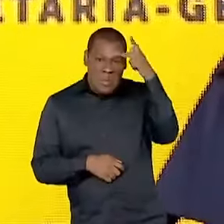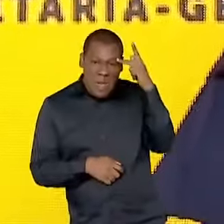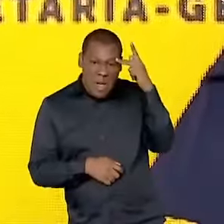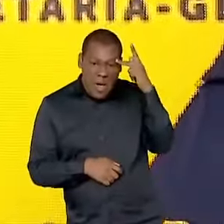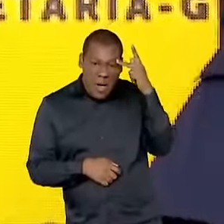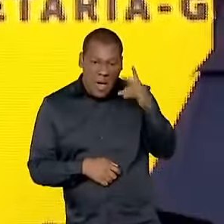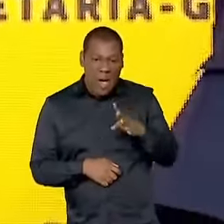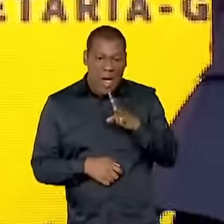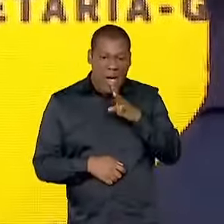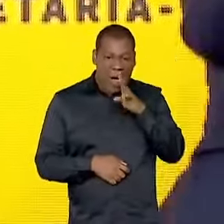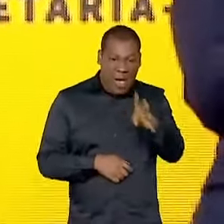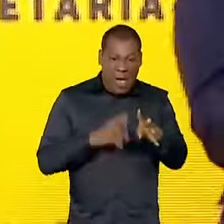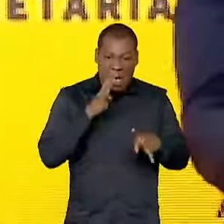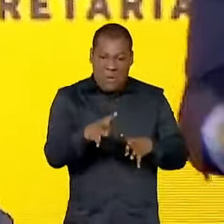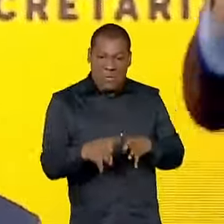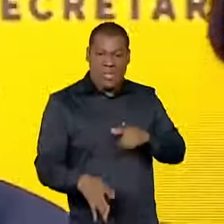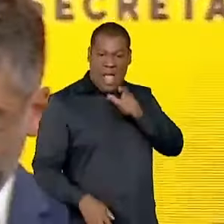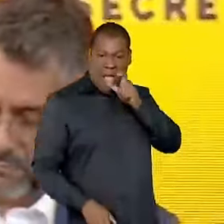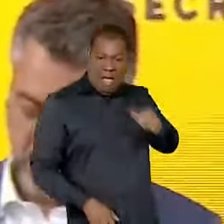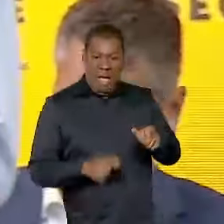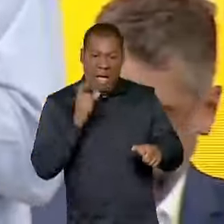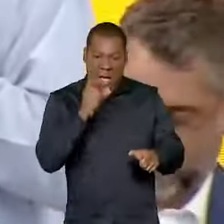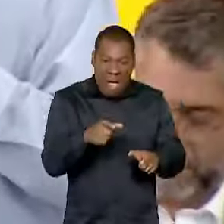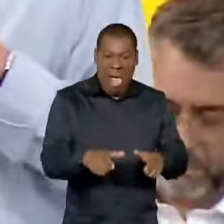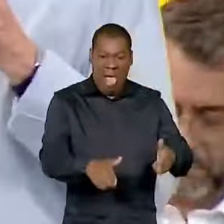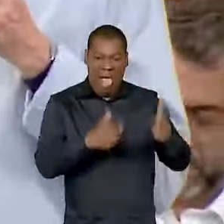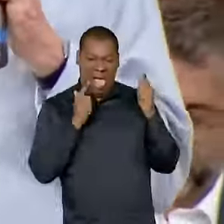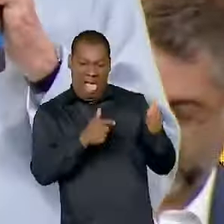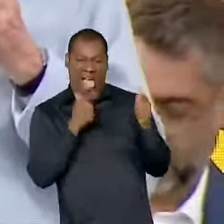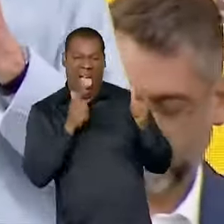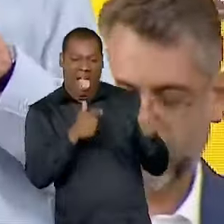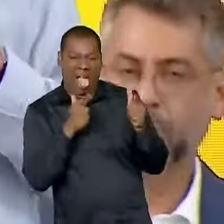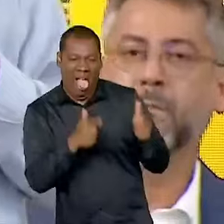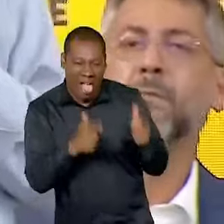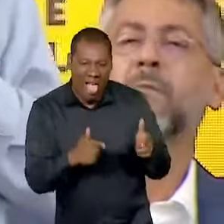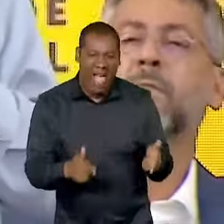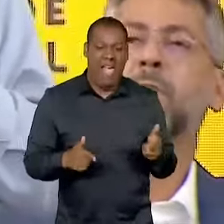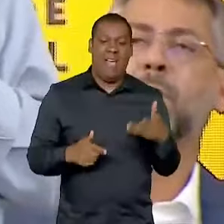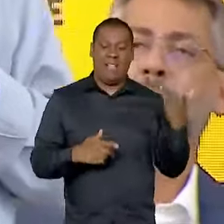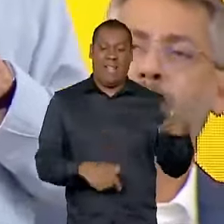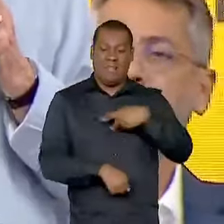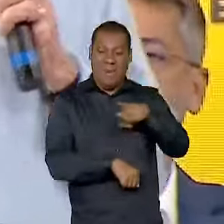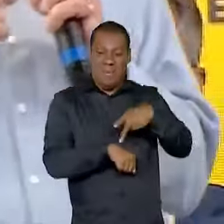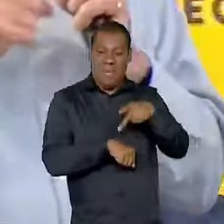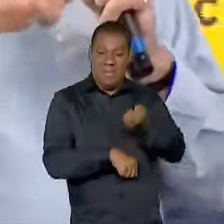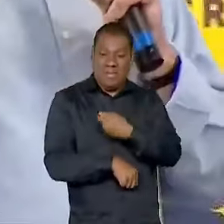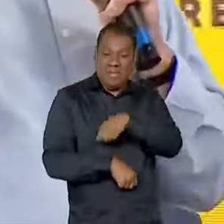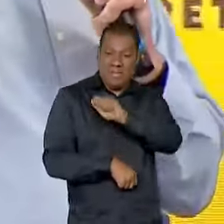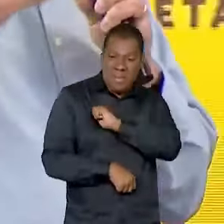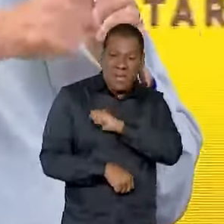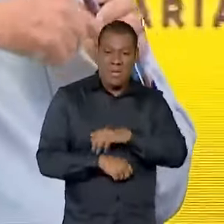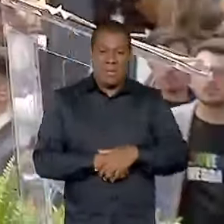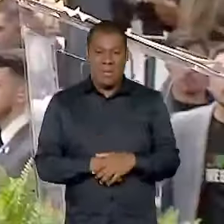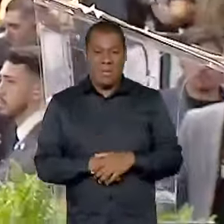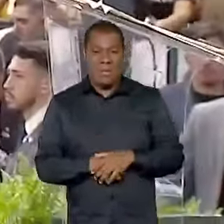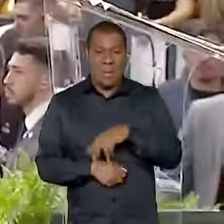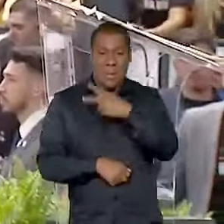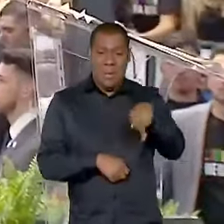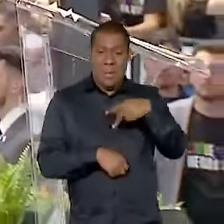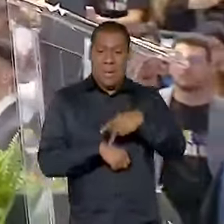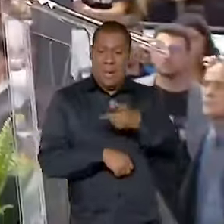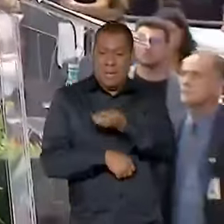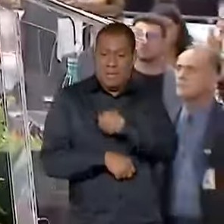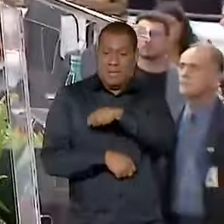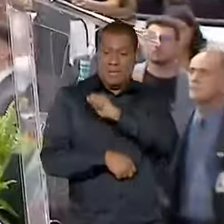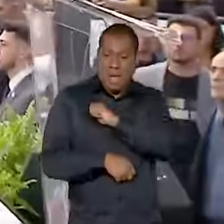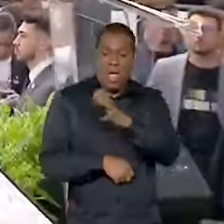acusado, difamado e achincalhado dentro dos estádios na Espanha, que é um país considerado rico,